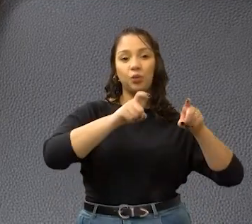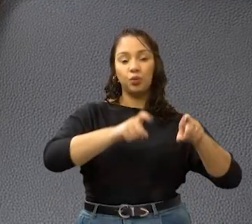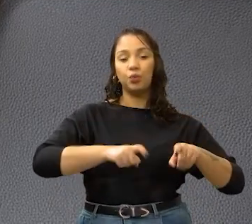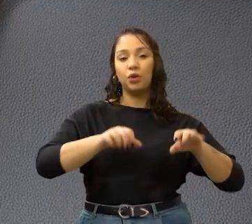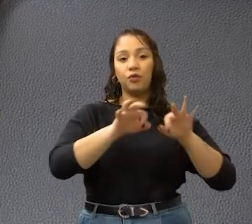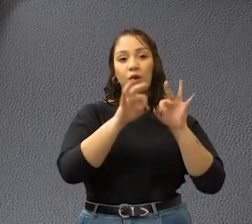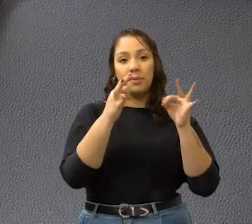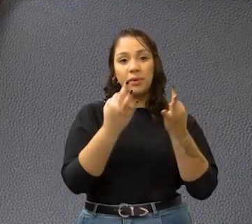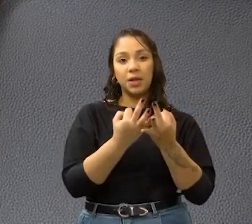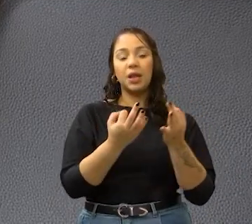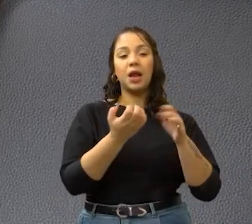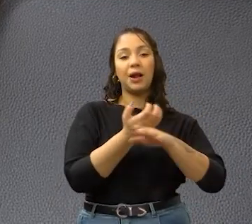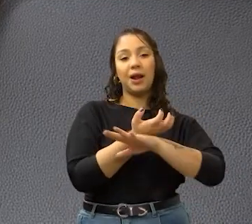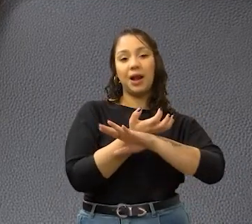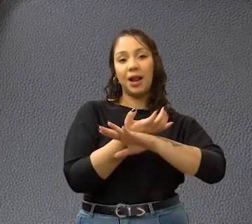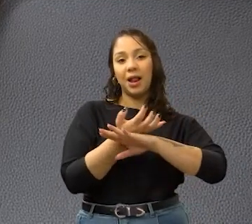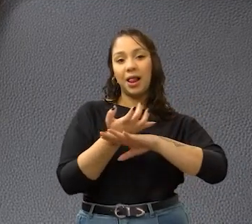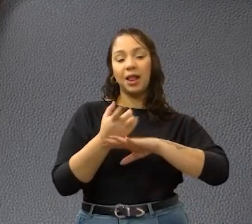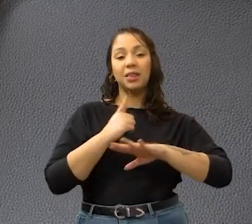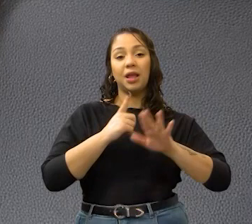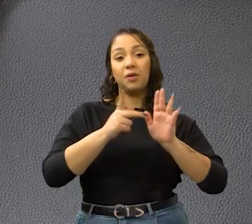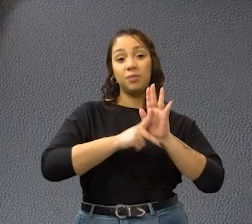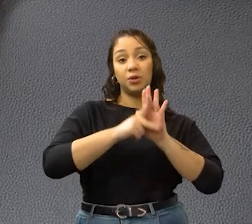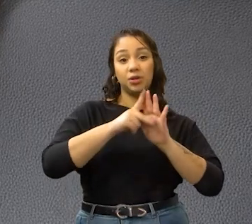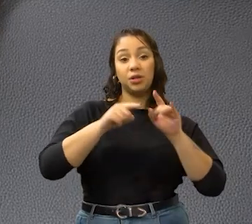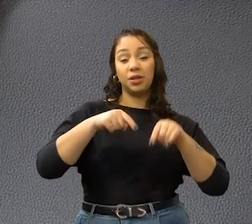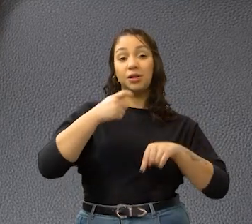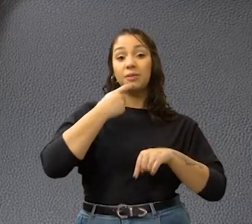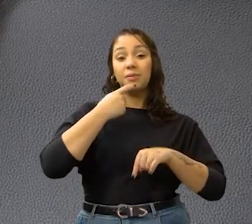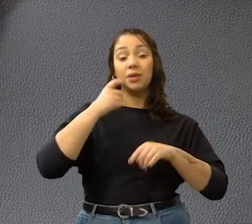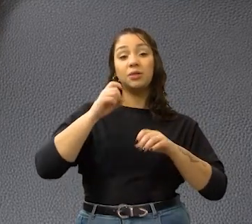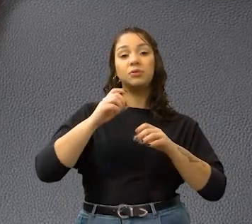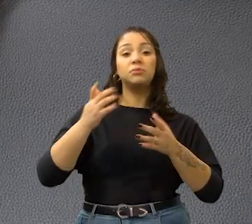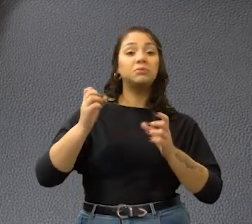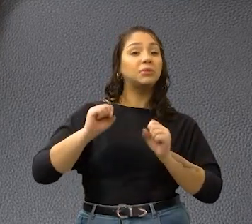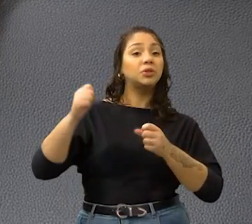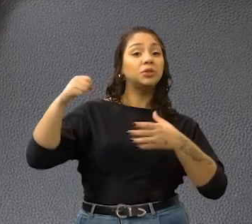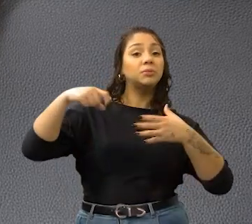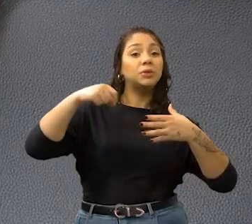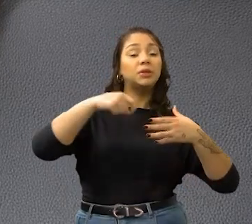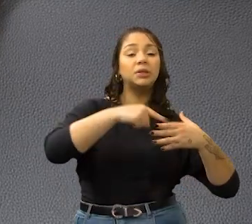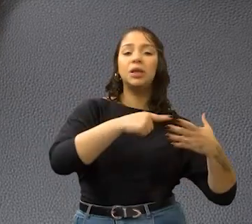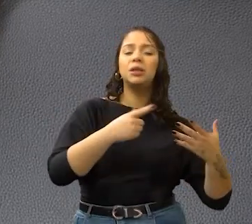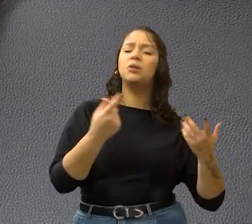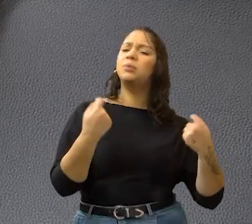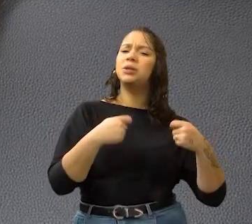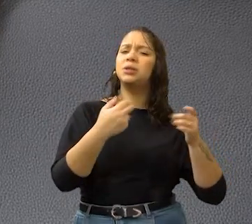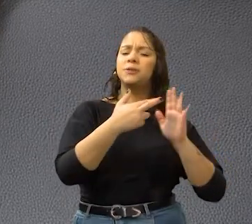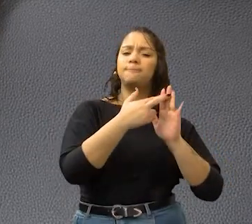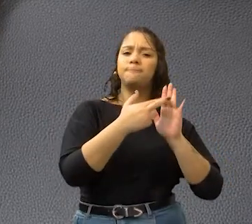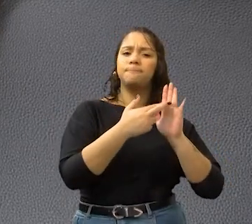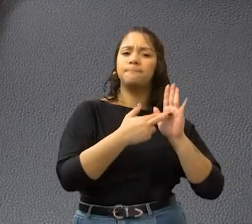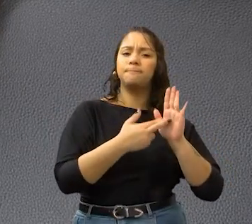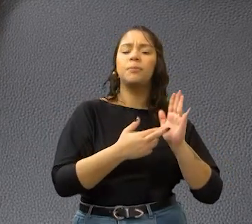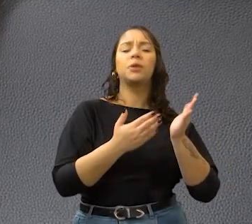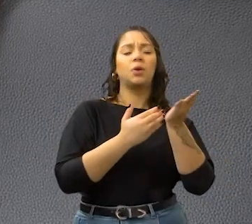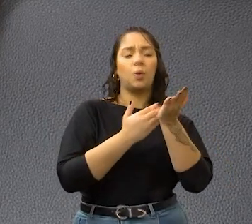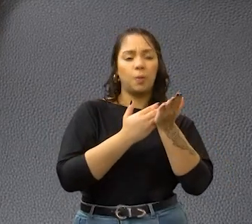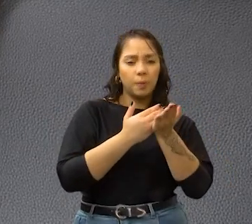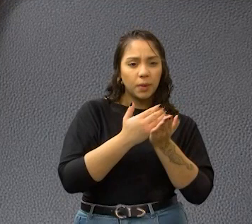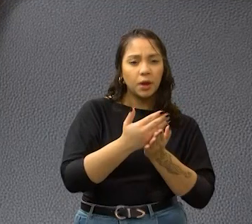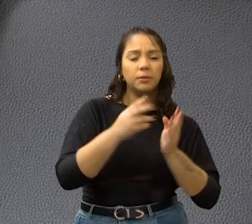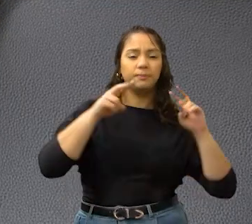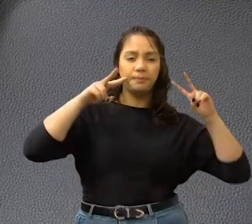agricultura familiar, a terra das hortas, como a gente tem um projeto aqui em Campinas, pode plantar, né? Então a gente precisa regulamentar para a